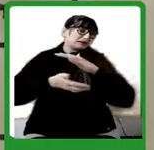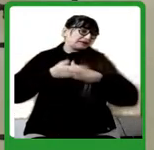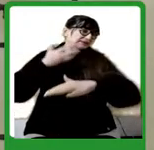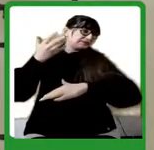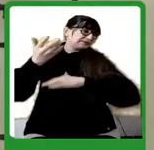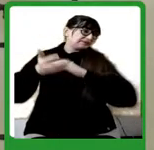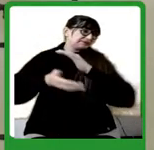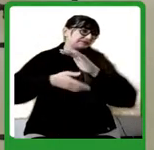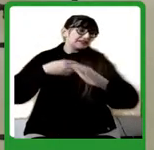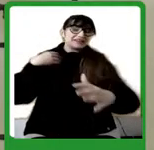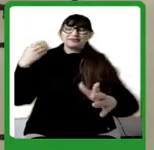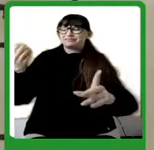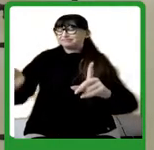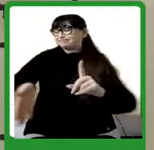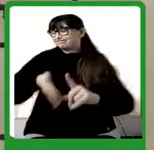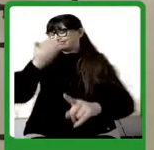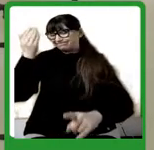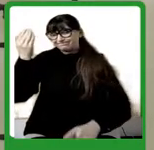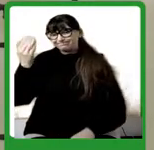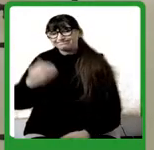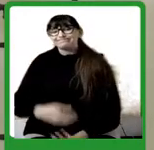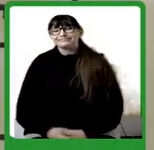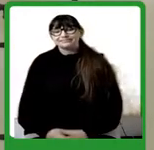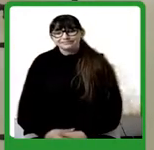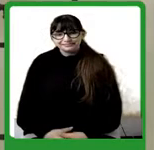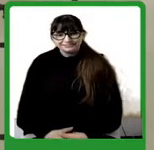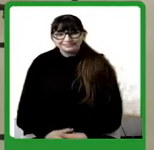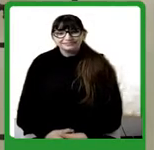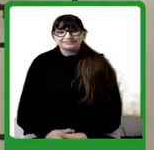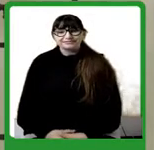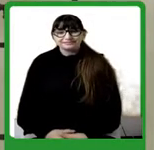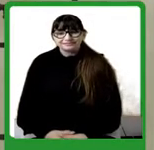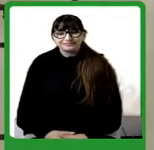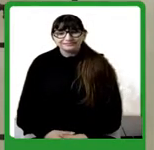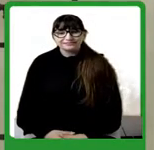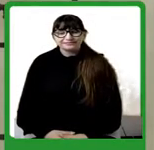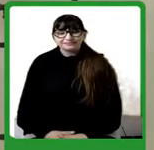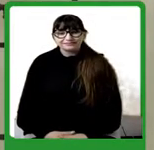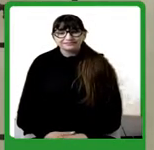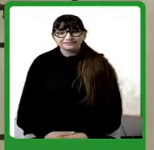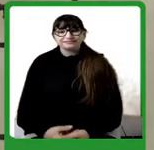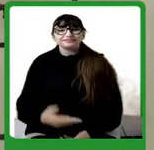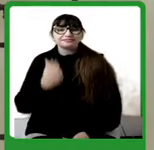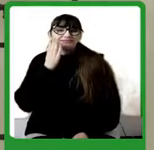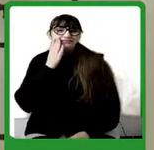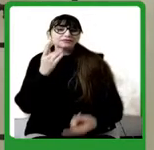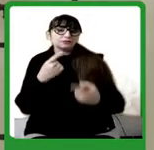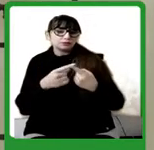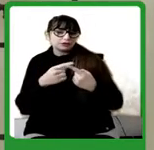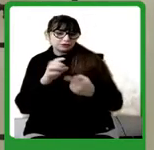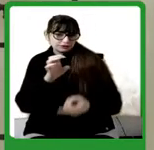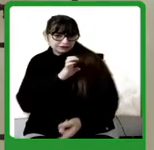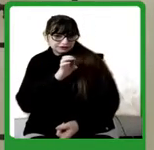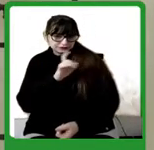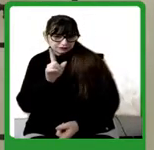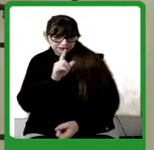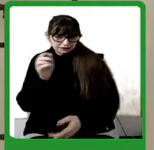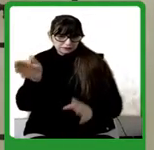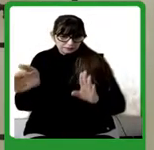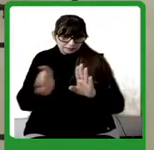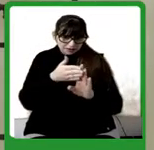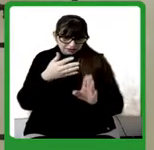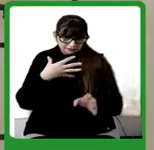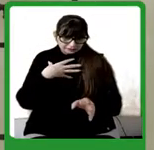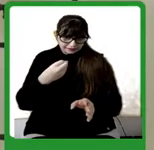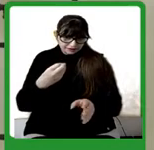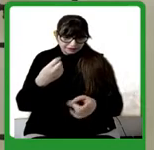de pau nele. Eu batia no Badin, eu batia. Sabe por que os ricos não batem nos filhos? Sabe por quê? Porque eles